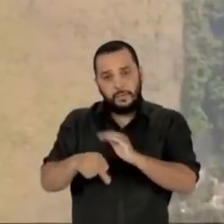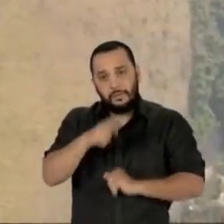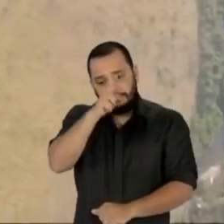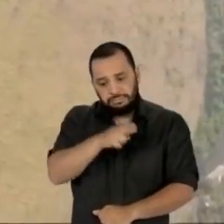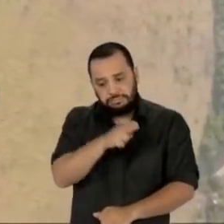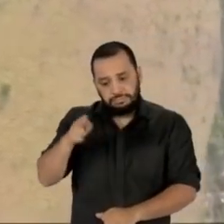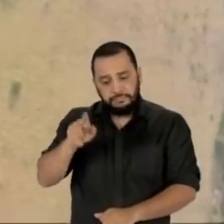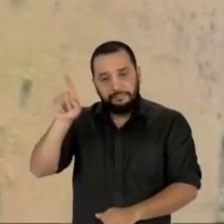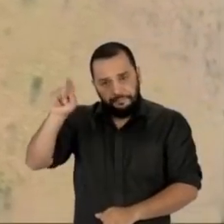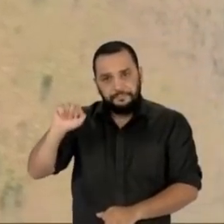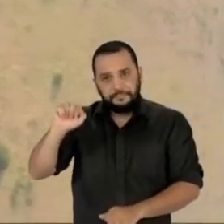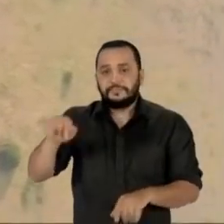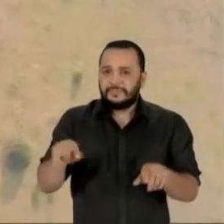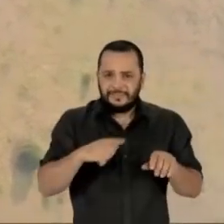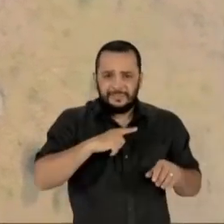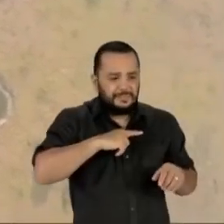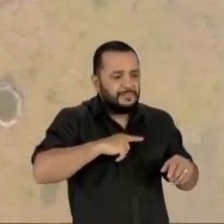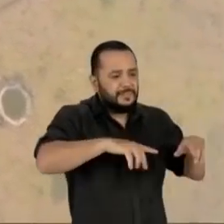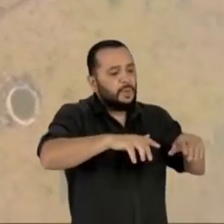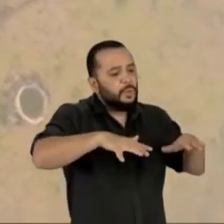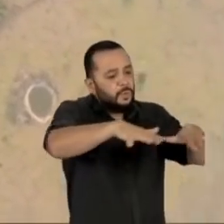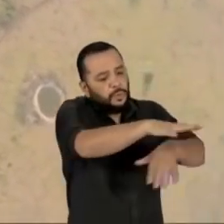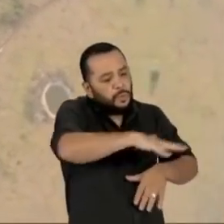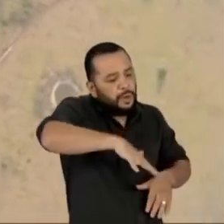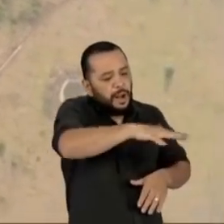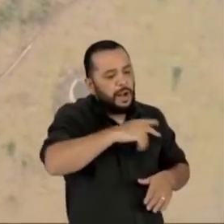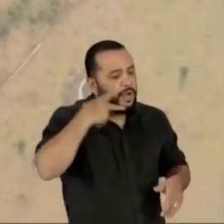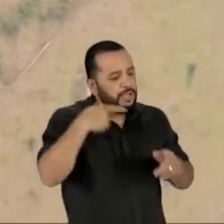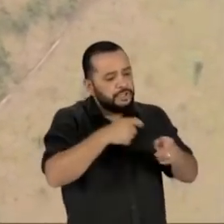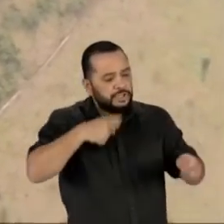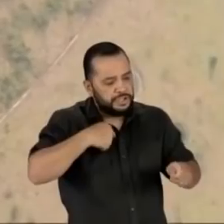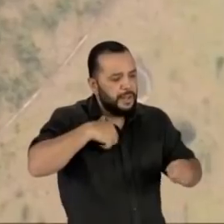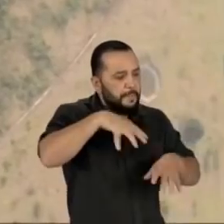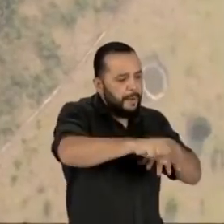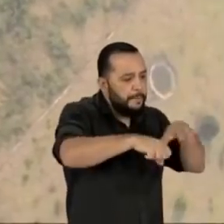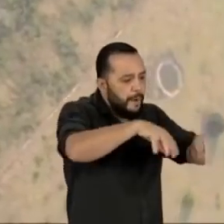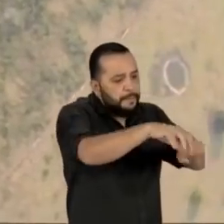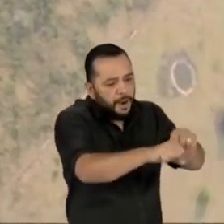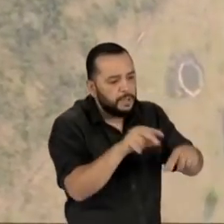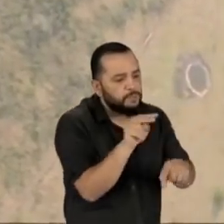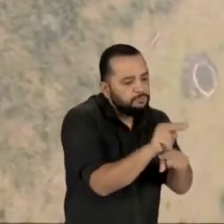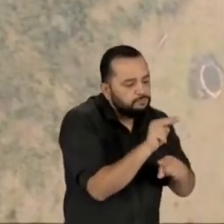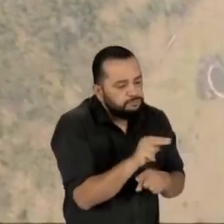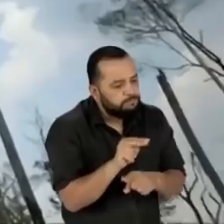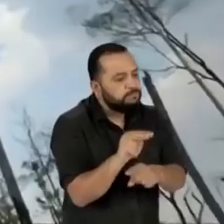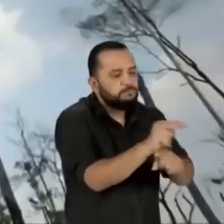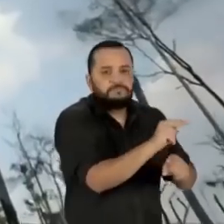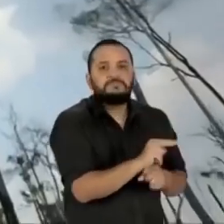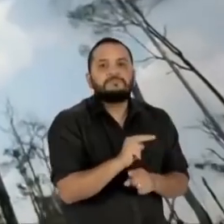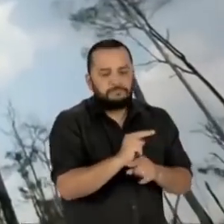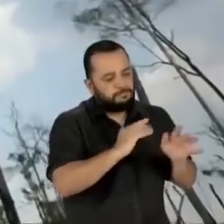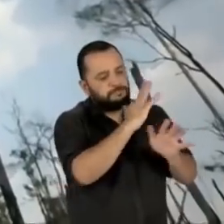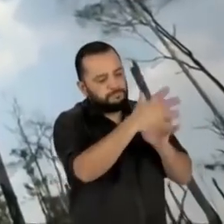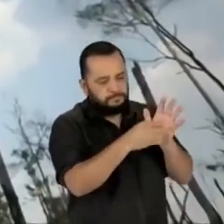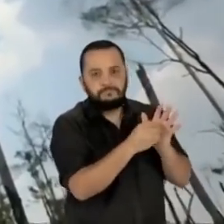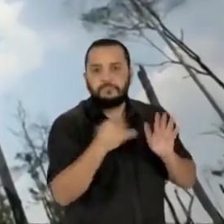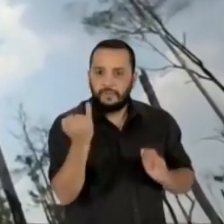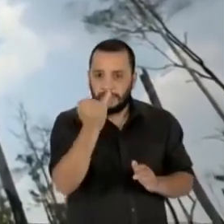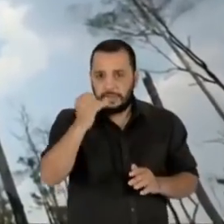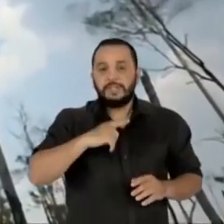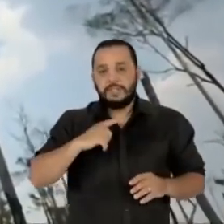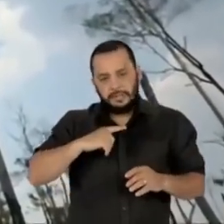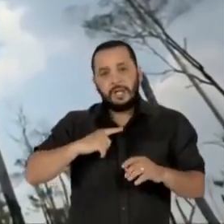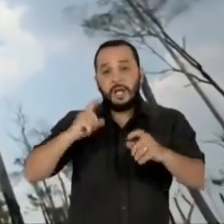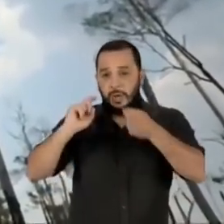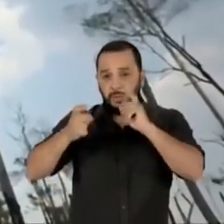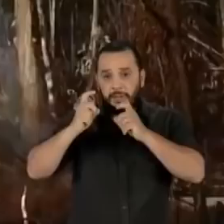cláudio afirmou nesta quinta-feira que a demarcação de terras indígenas é algo fundamental para a conservação da floresta amazônica a realização do sino